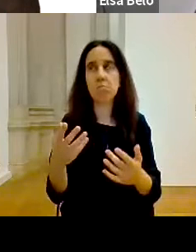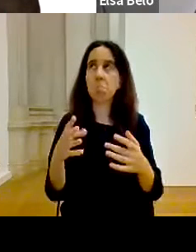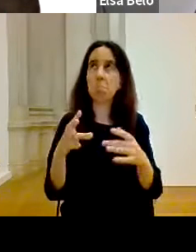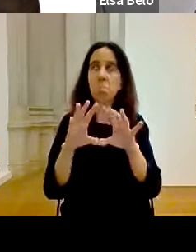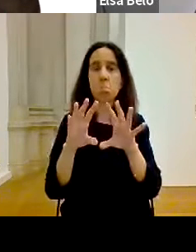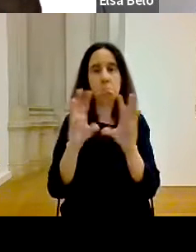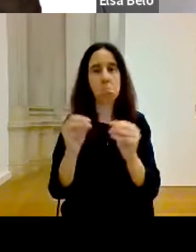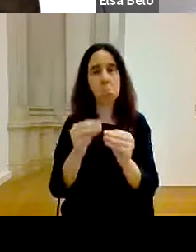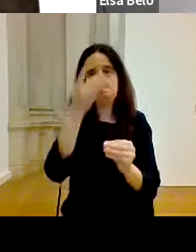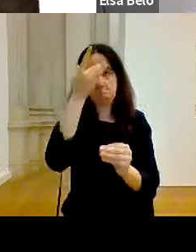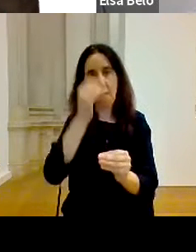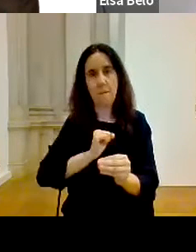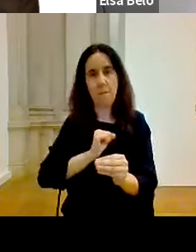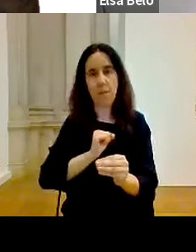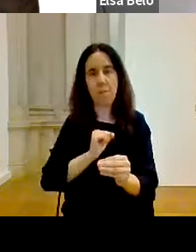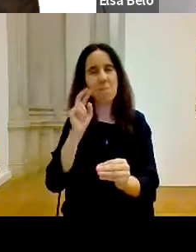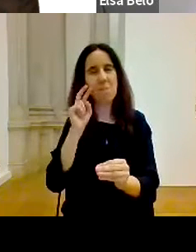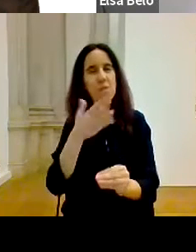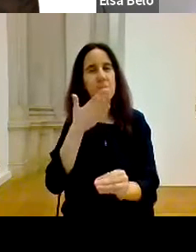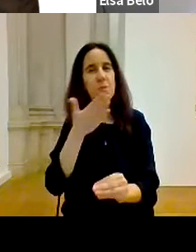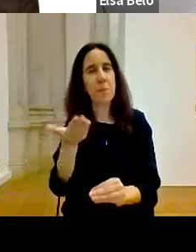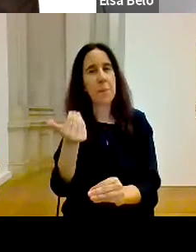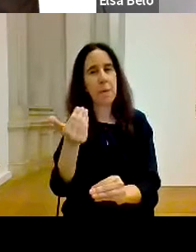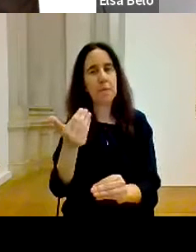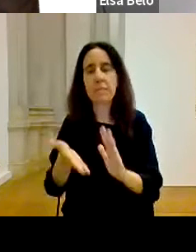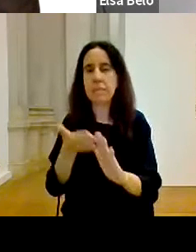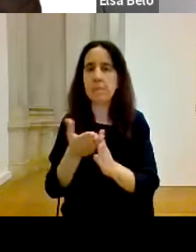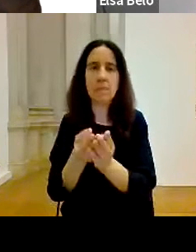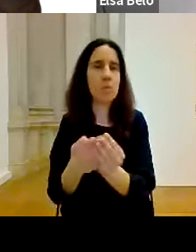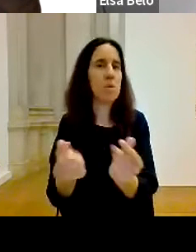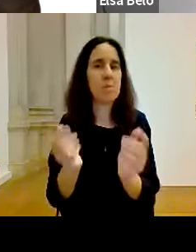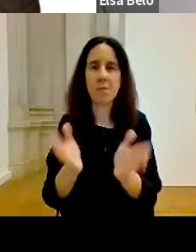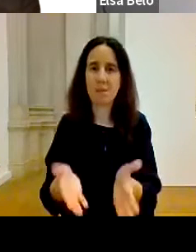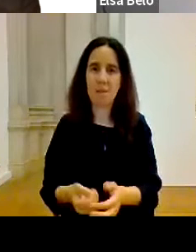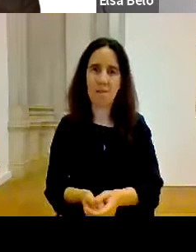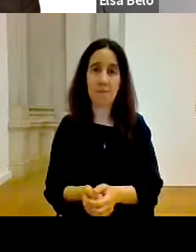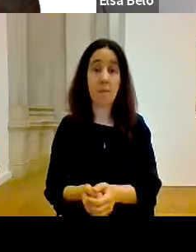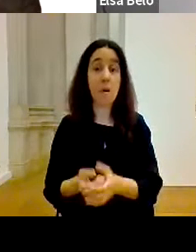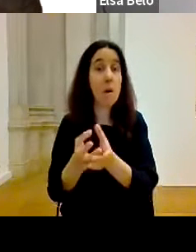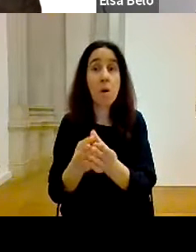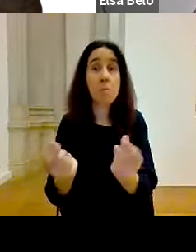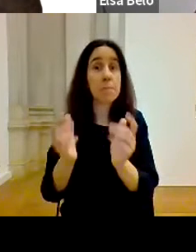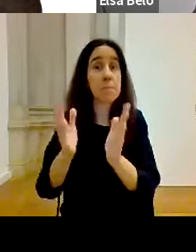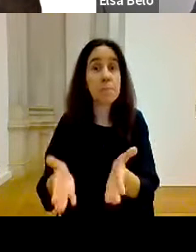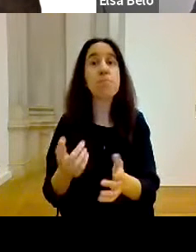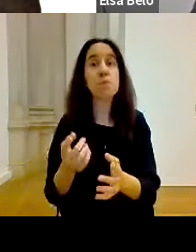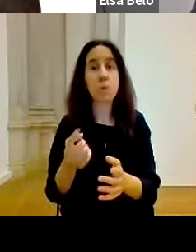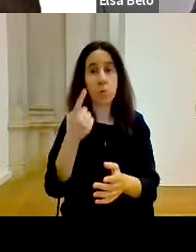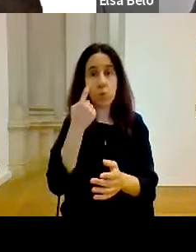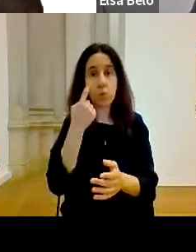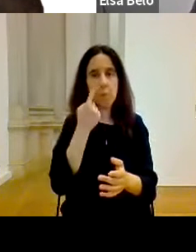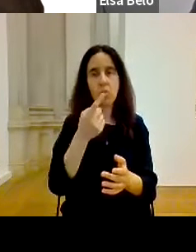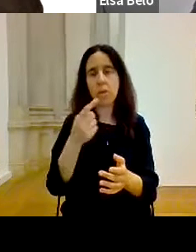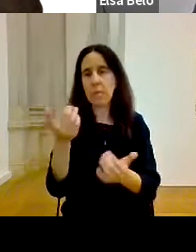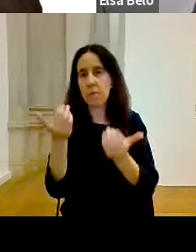é revelador de uma insuficiência que urge ultrapassar. E urge ultrapassar porque gerir conhecimento, gerir informação